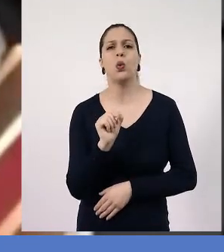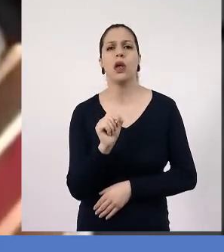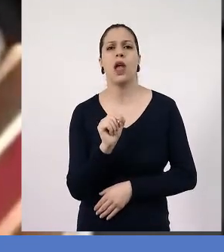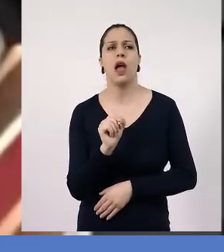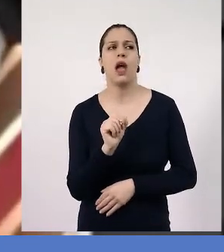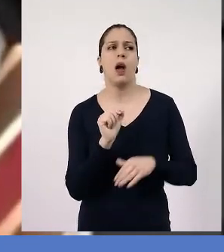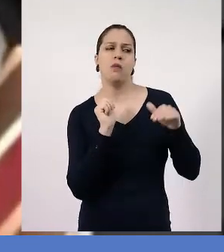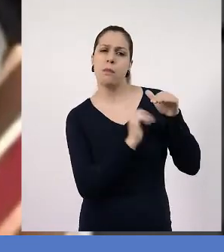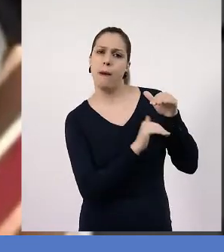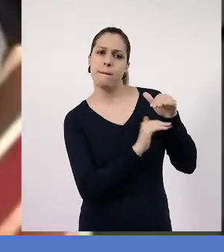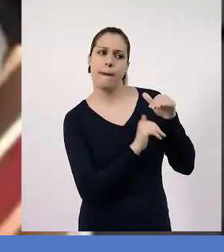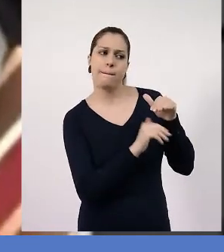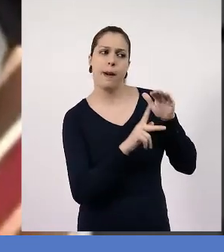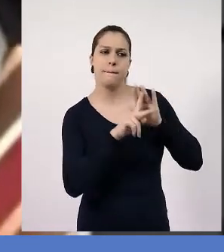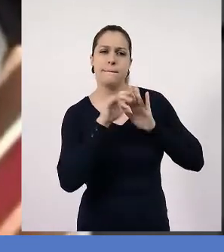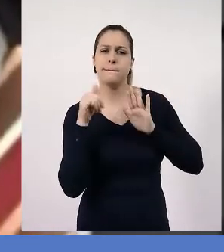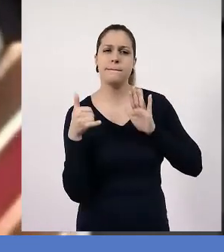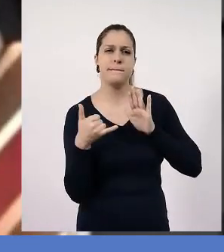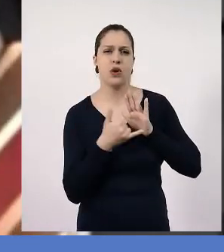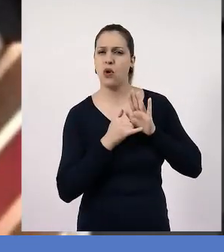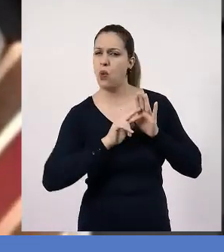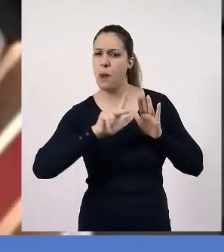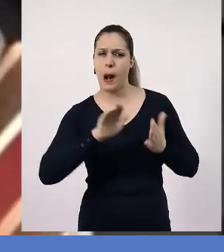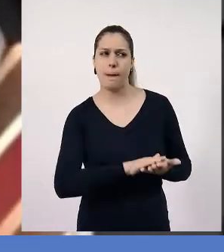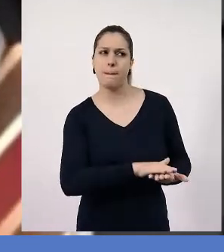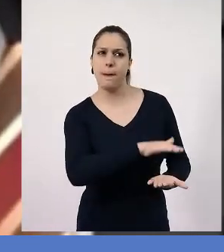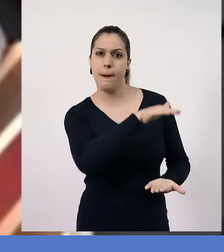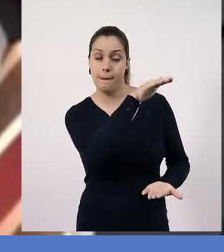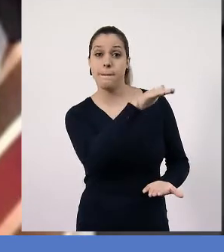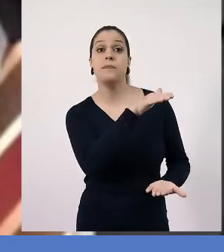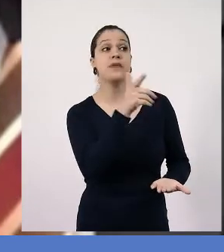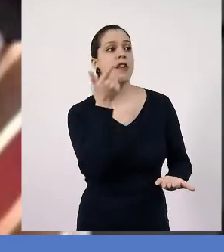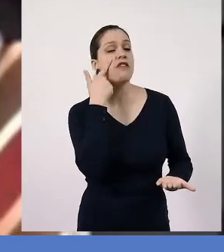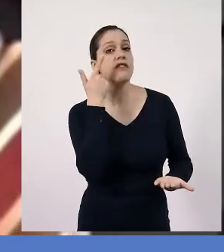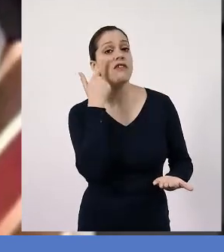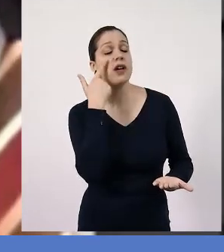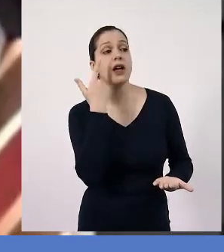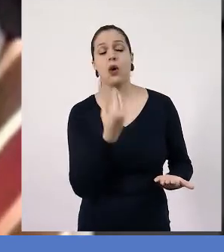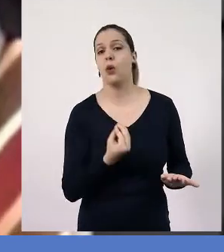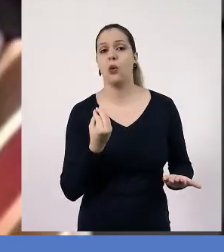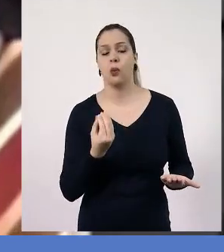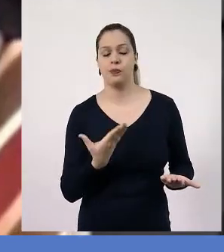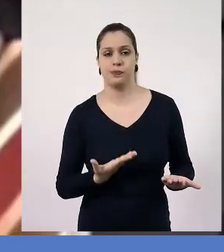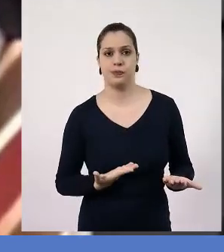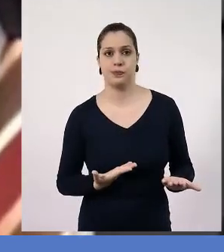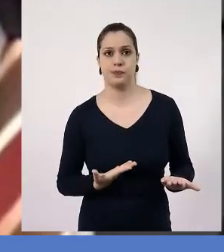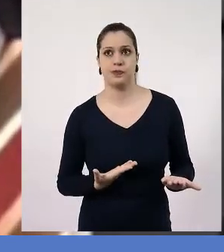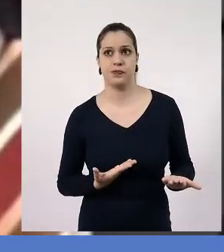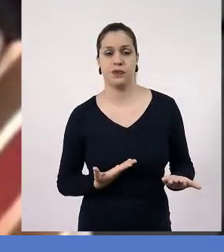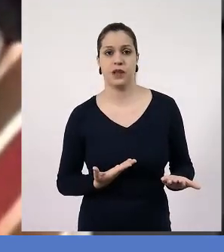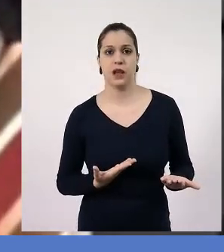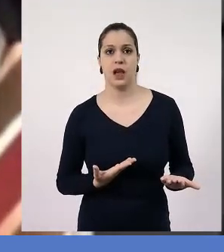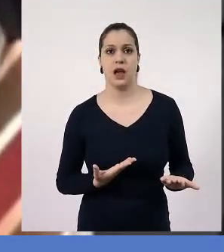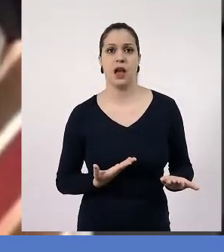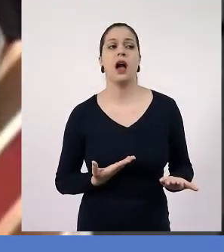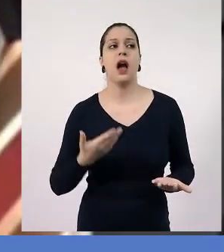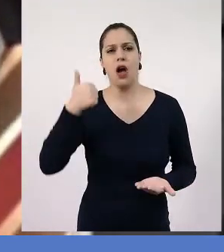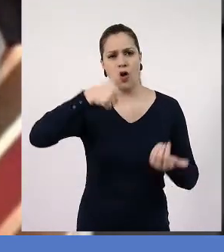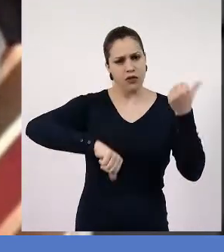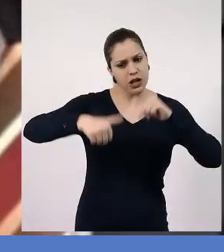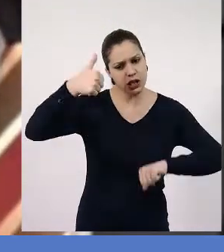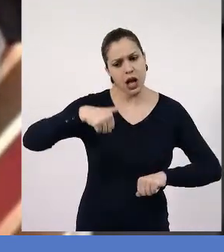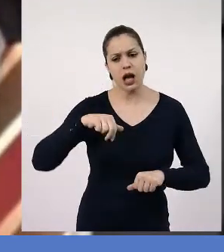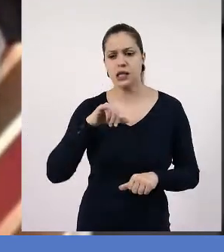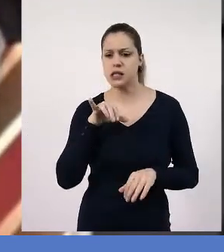banco de projetos, desde projetos, para que a gente possa estar viabilizando aquilo que está